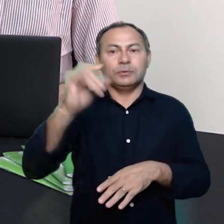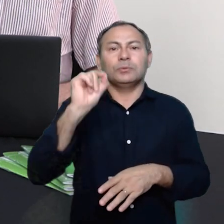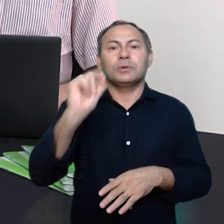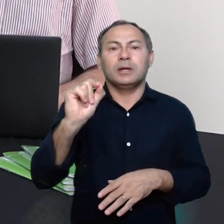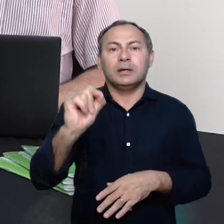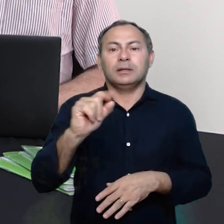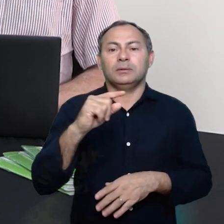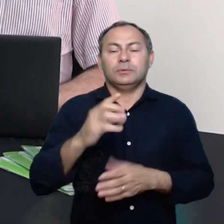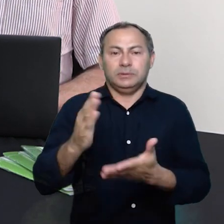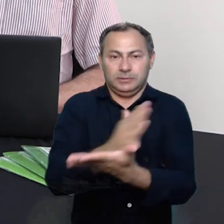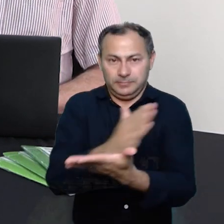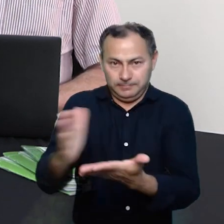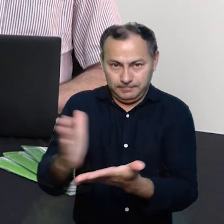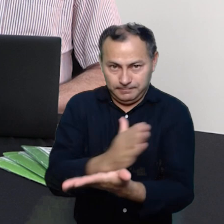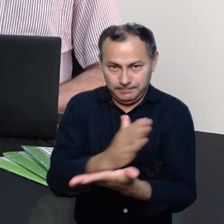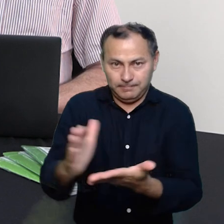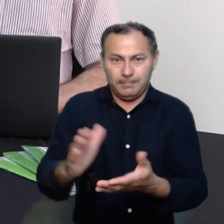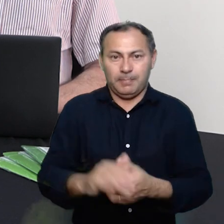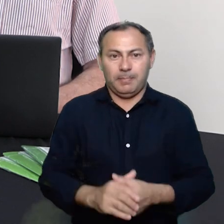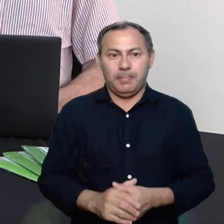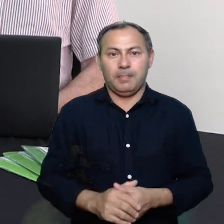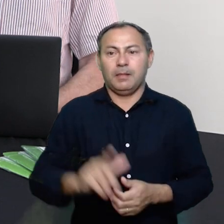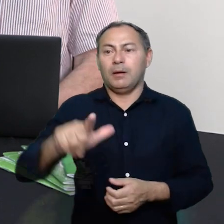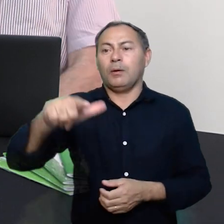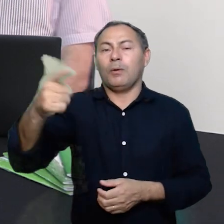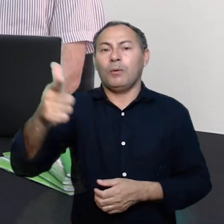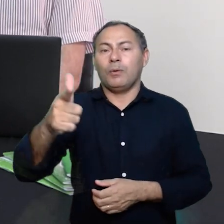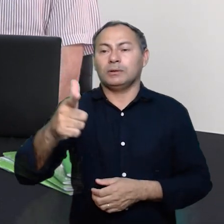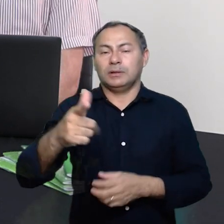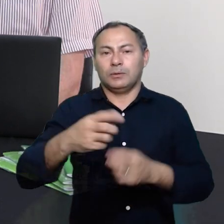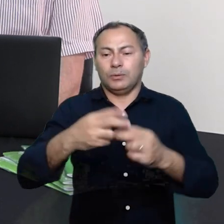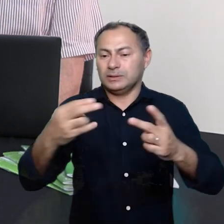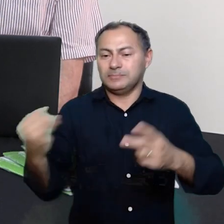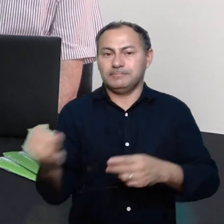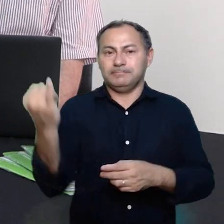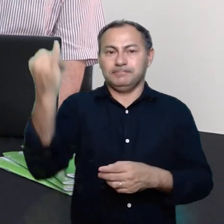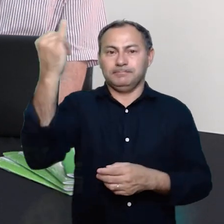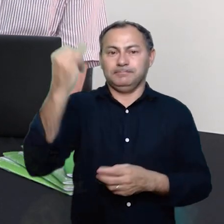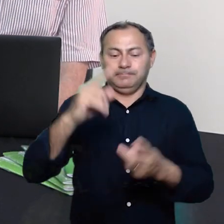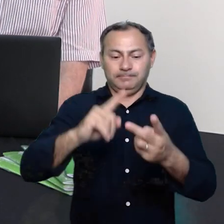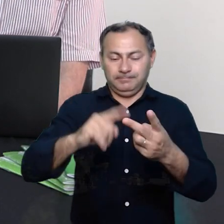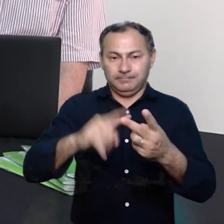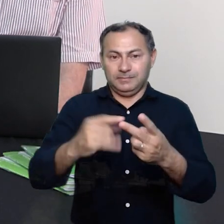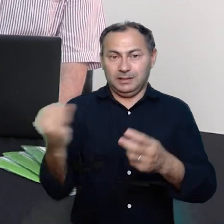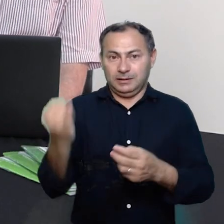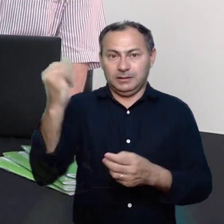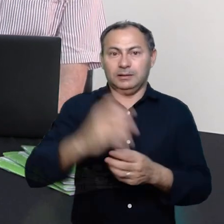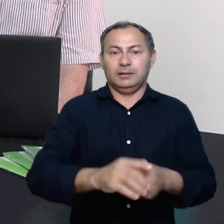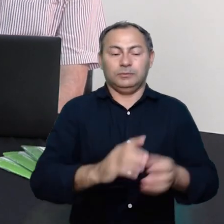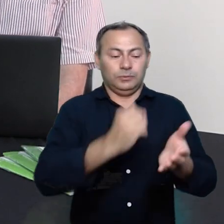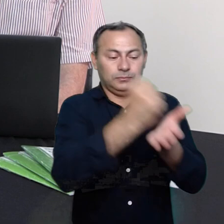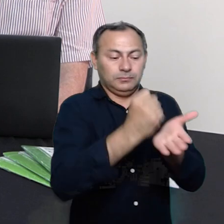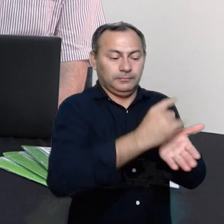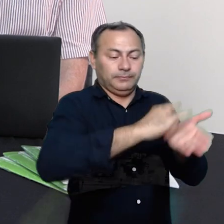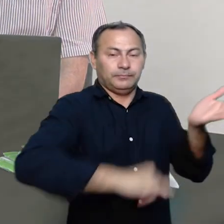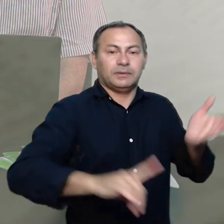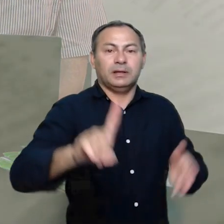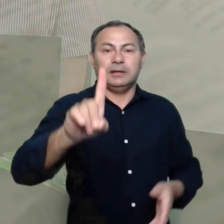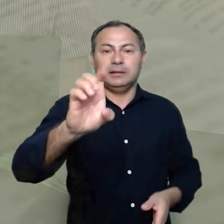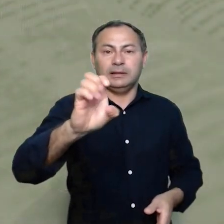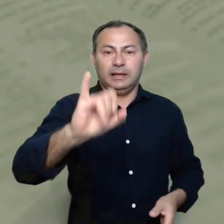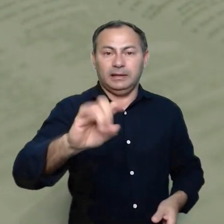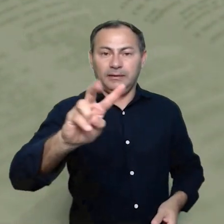aquilo que nos divide. Outro fruto importante da Dei Verbum é o